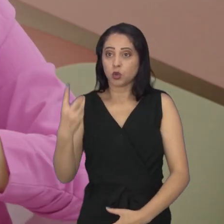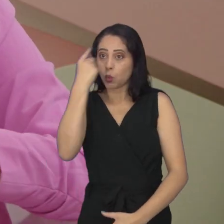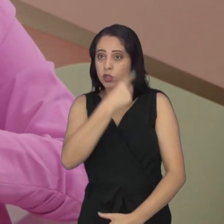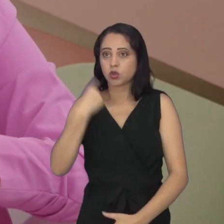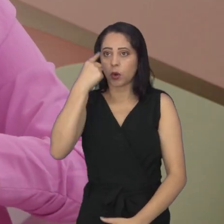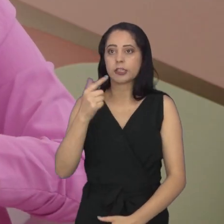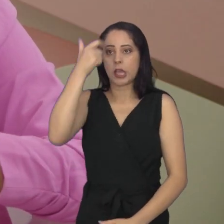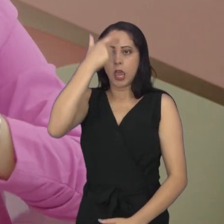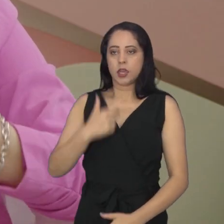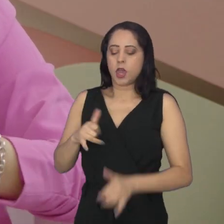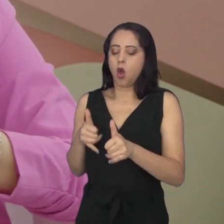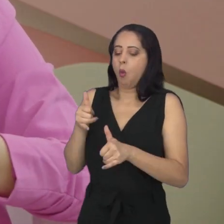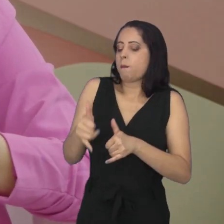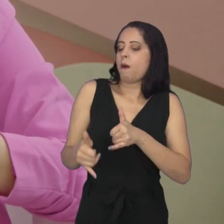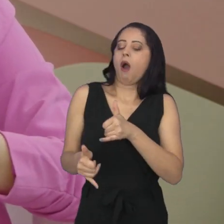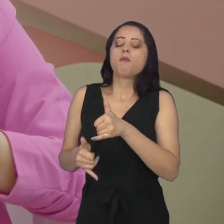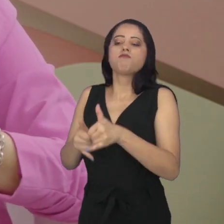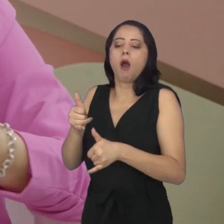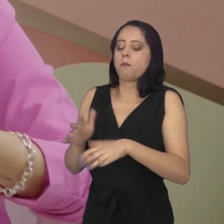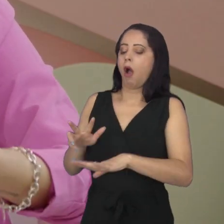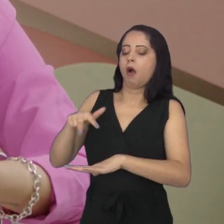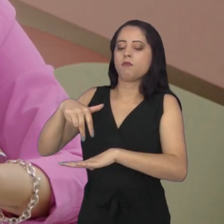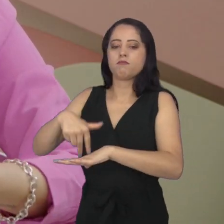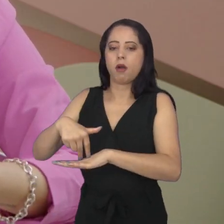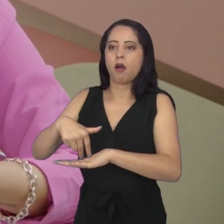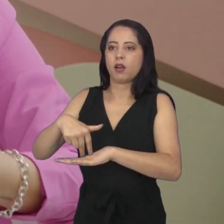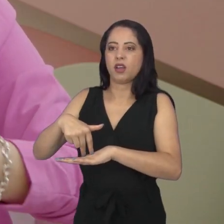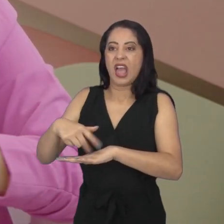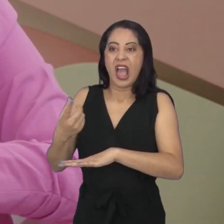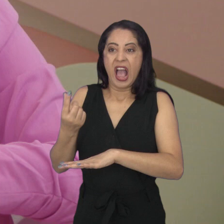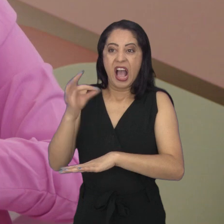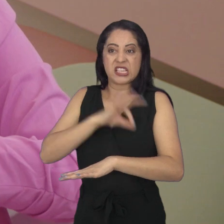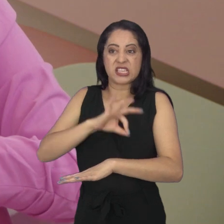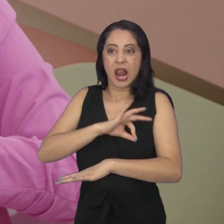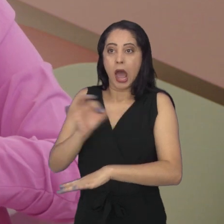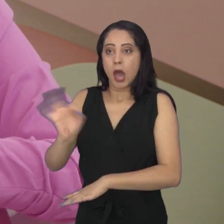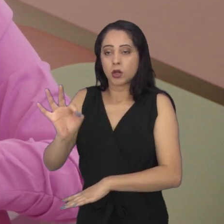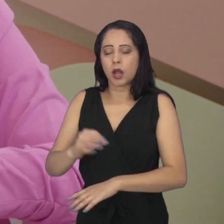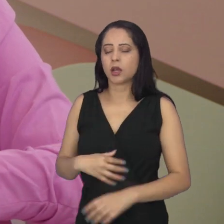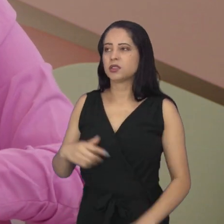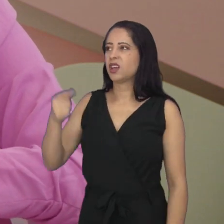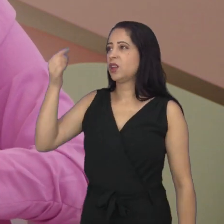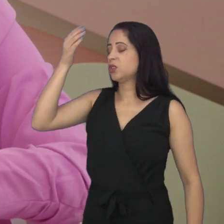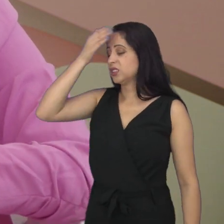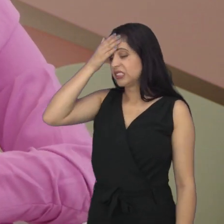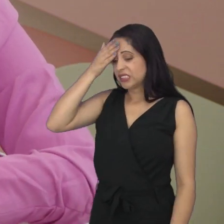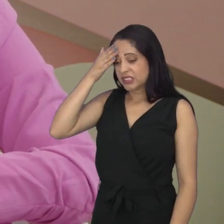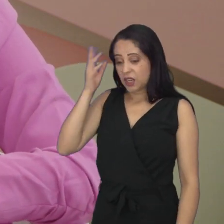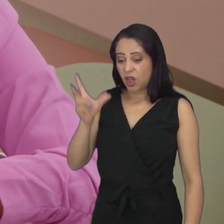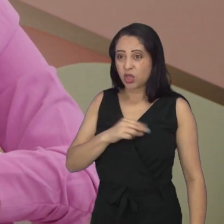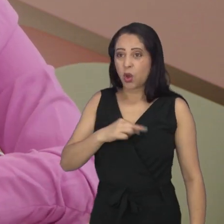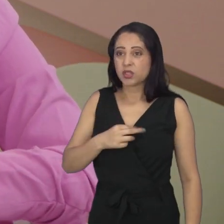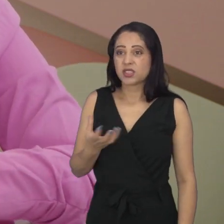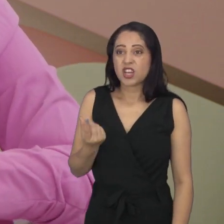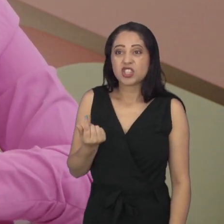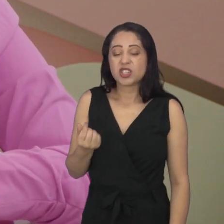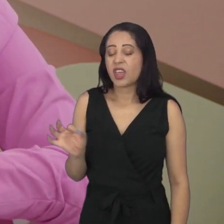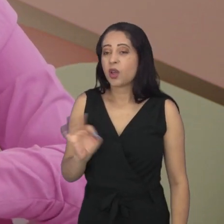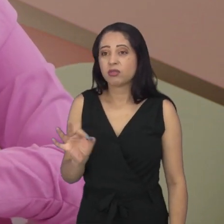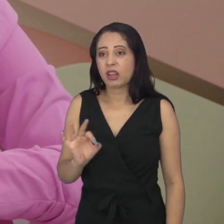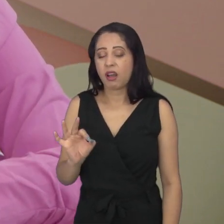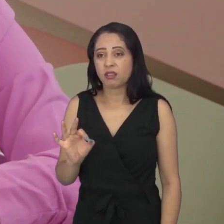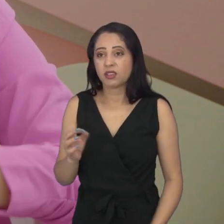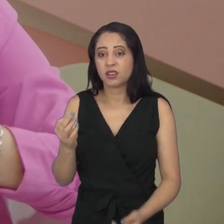alto. E quando eu terminei aquilo, não era remunerado. Eu falei, meu Deus, eu não ganhei R$1, eu tenho 62 centavos no meu